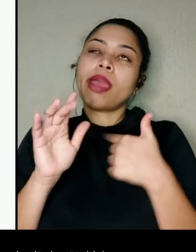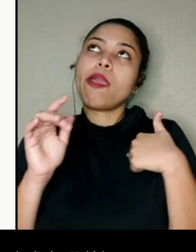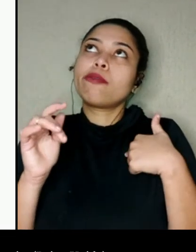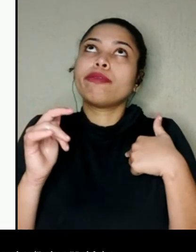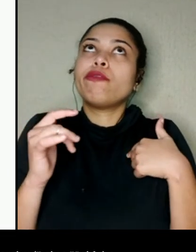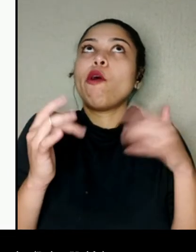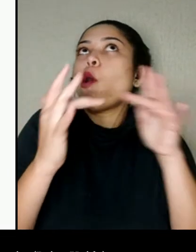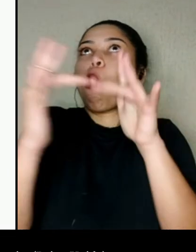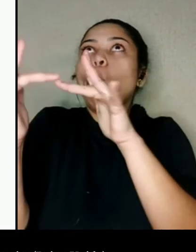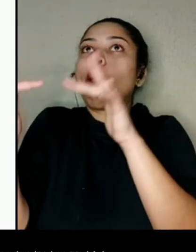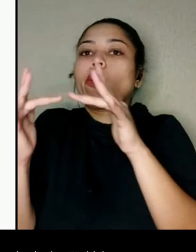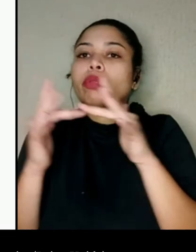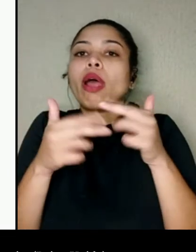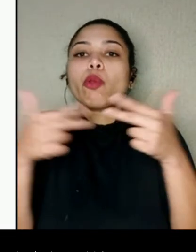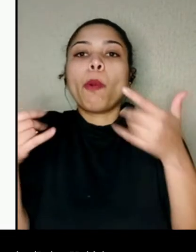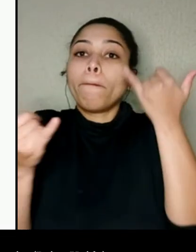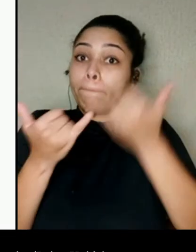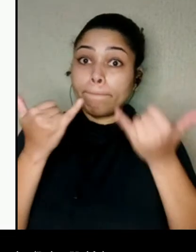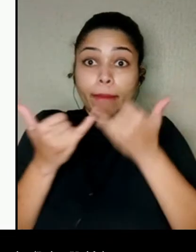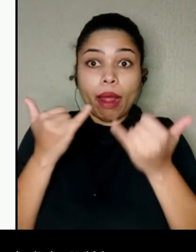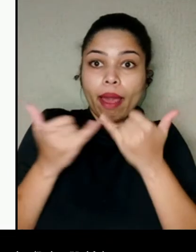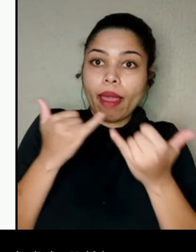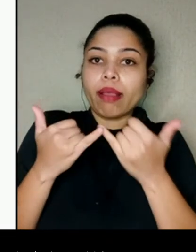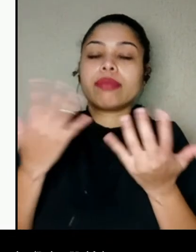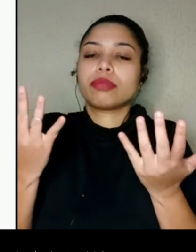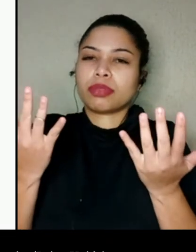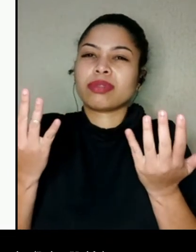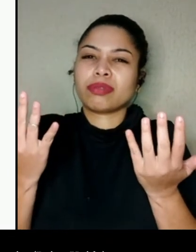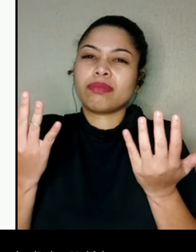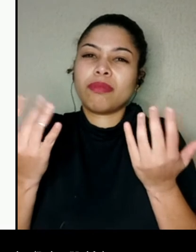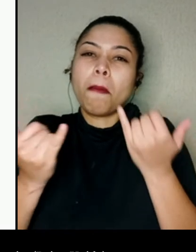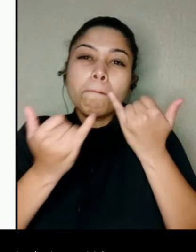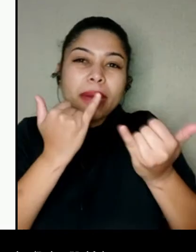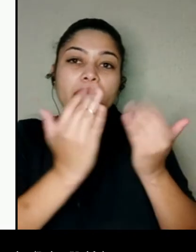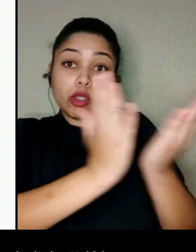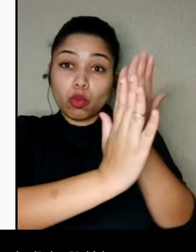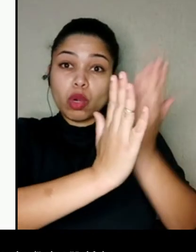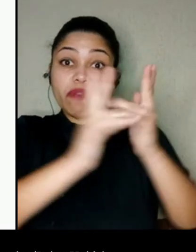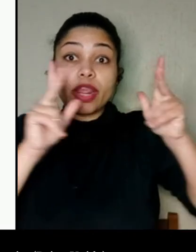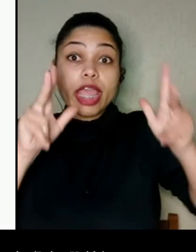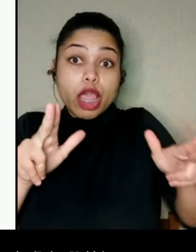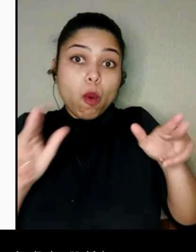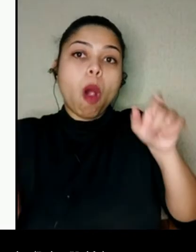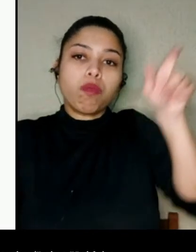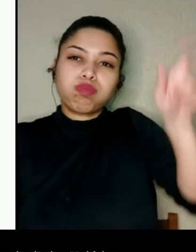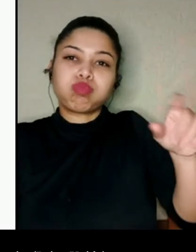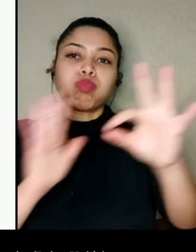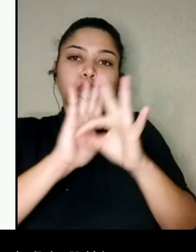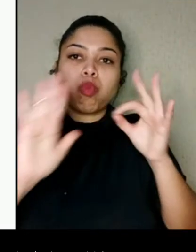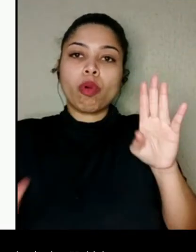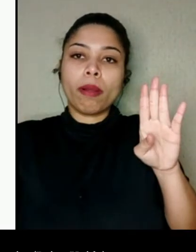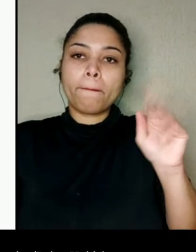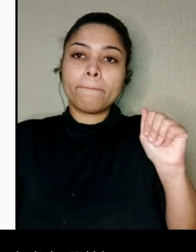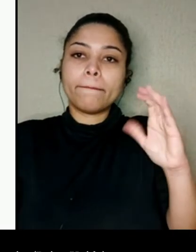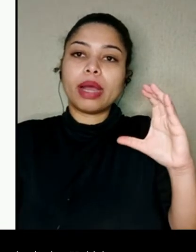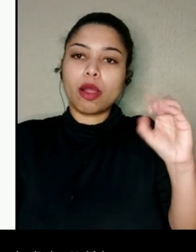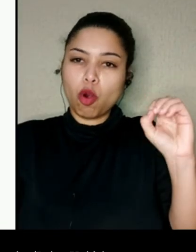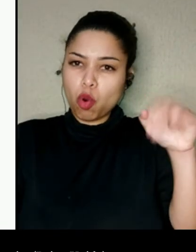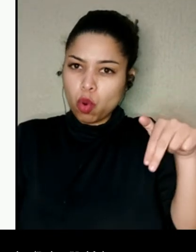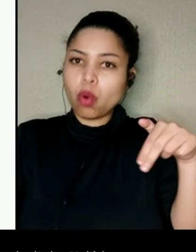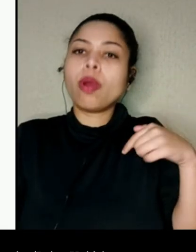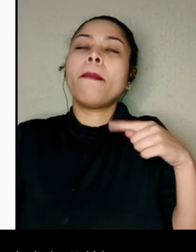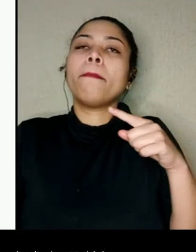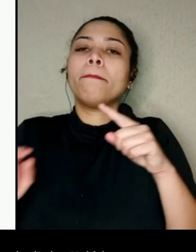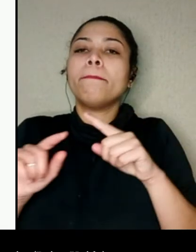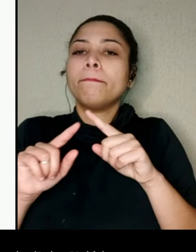parecidas com a obra de bacon e portanto bacon Dave ter visto ou entrada em contato com algum desse tipo